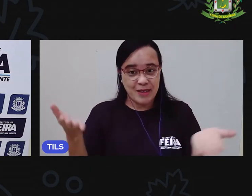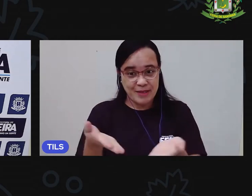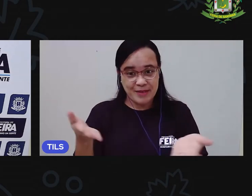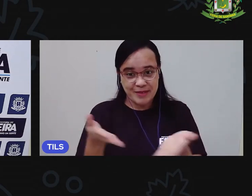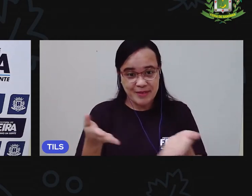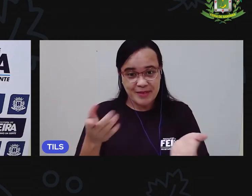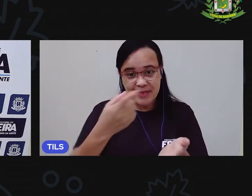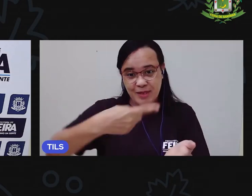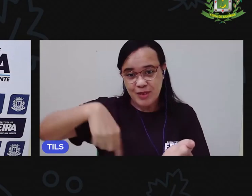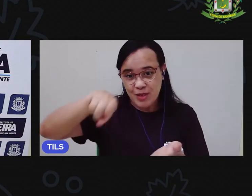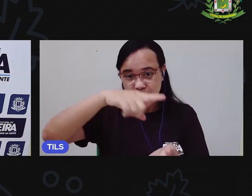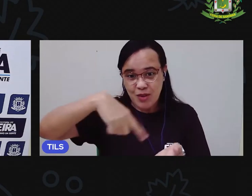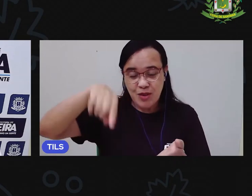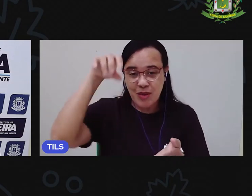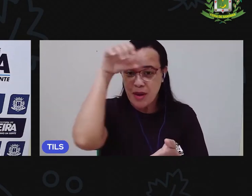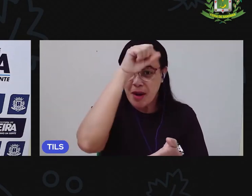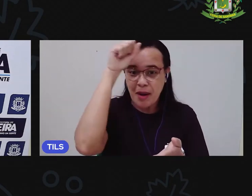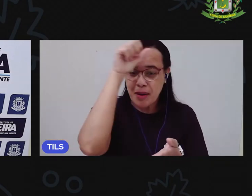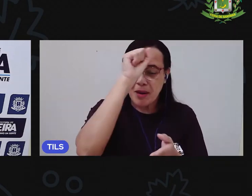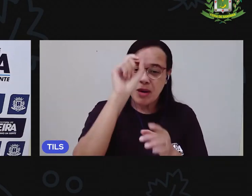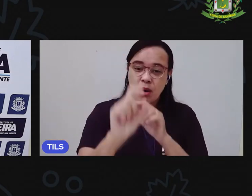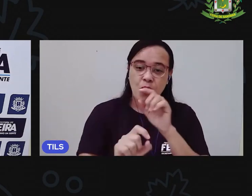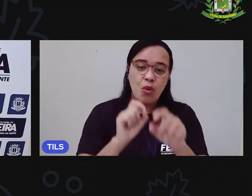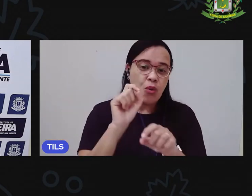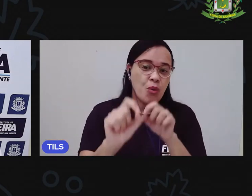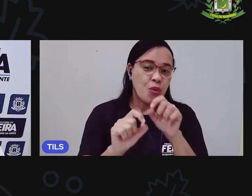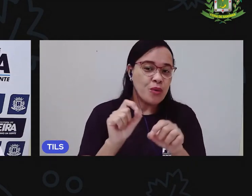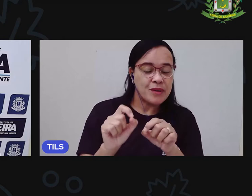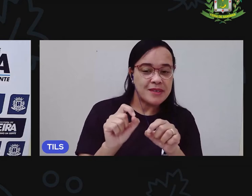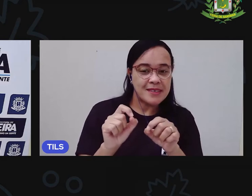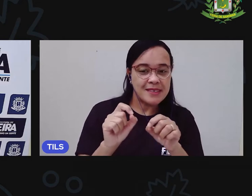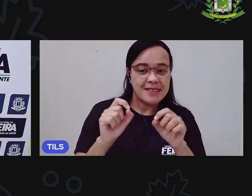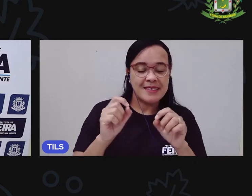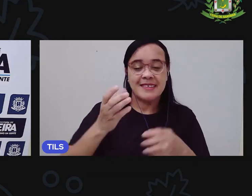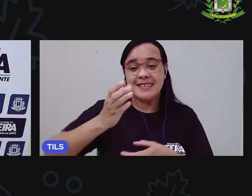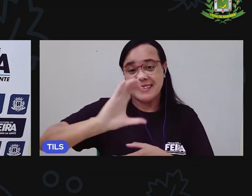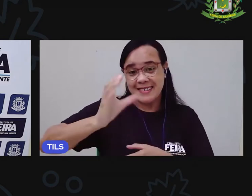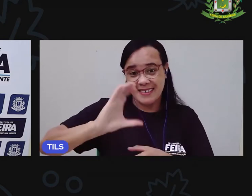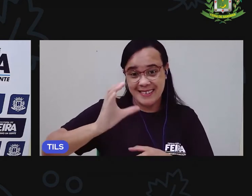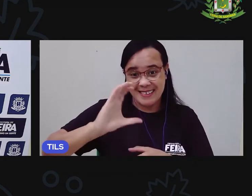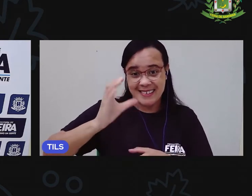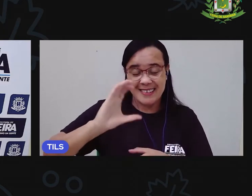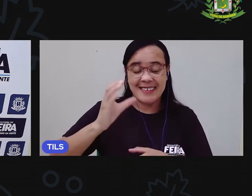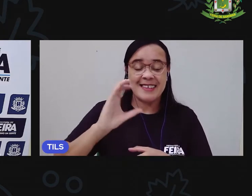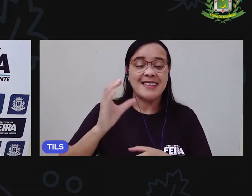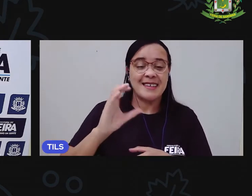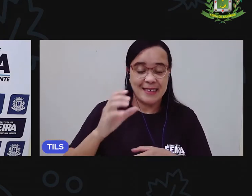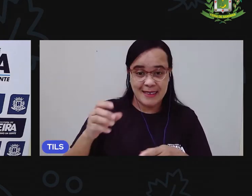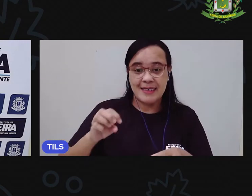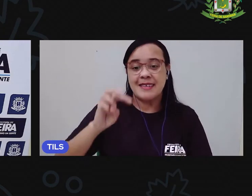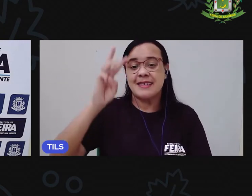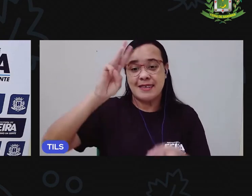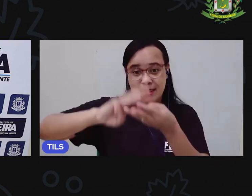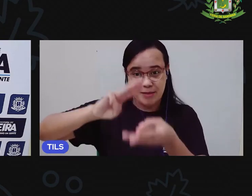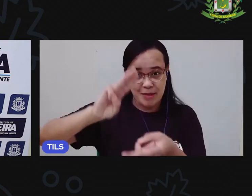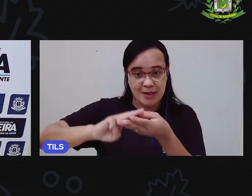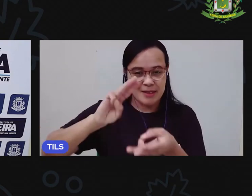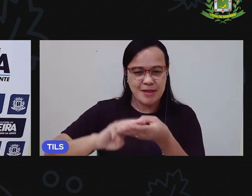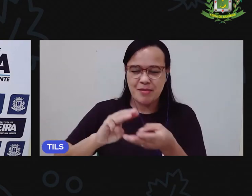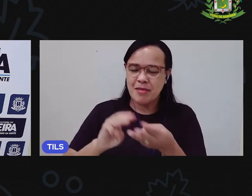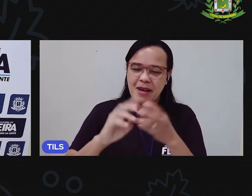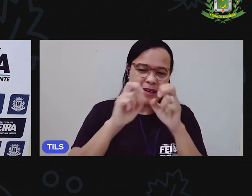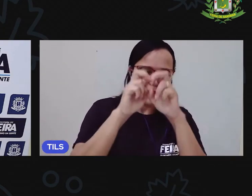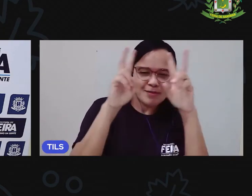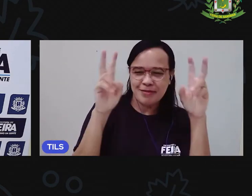gente vai aprender na aula de Ciências da Natureza e Matemática um assunto muito